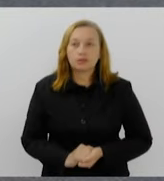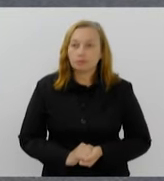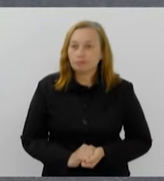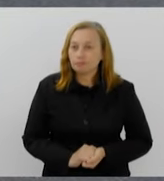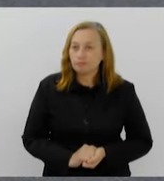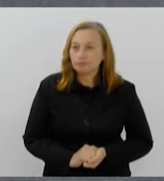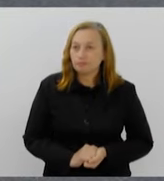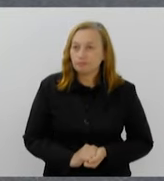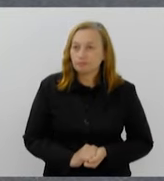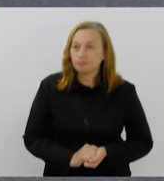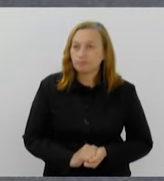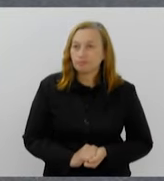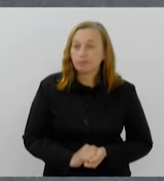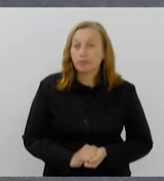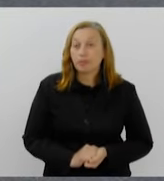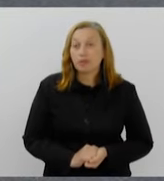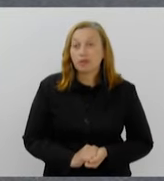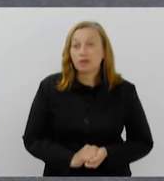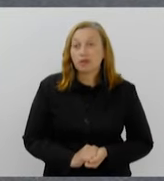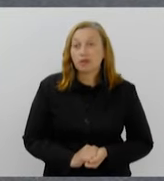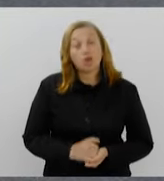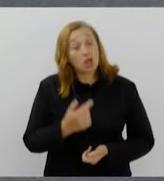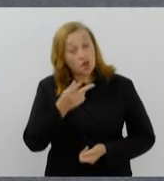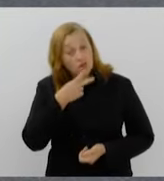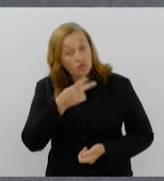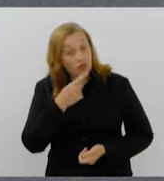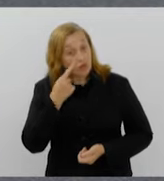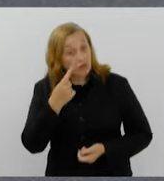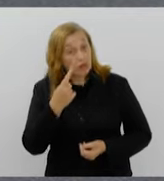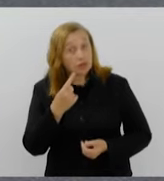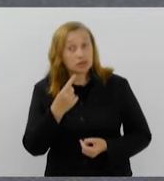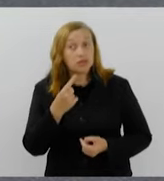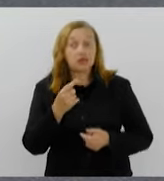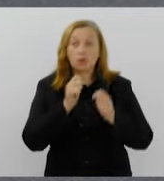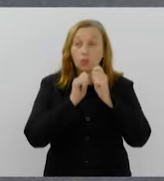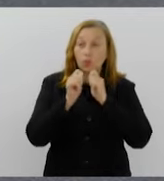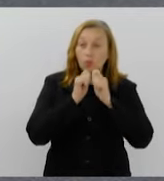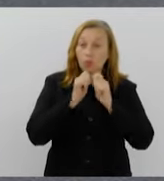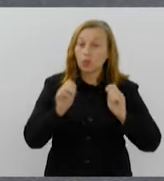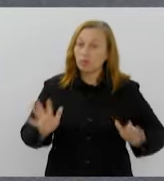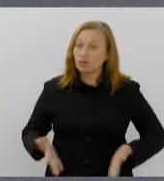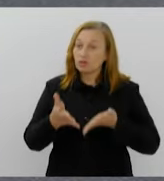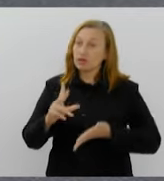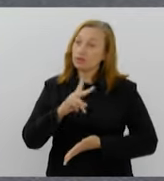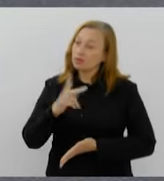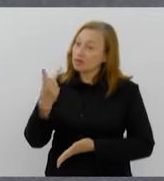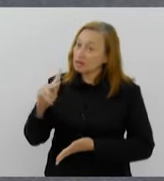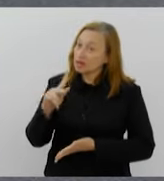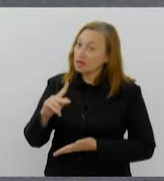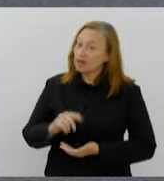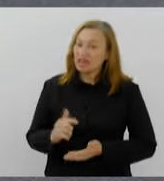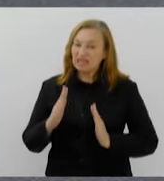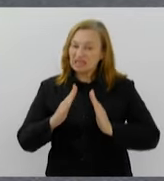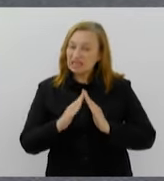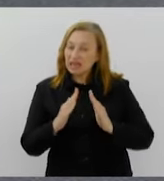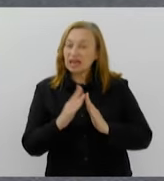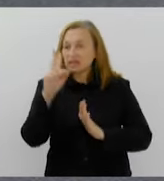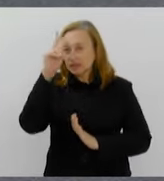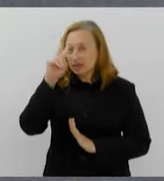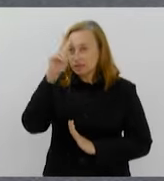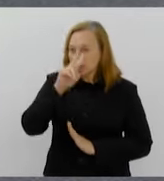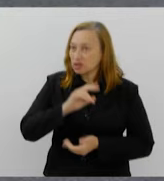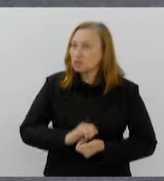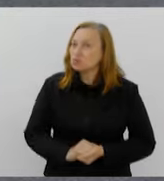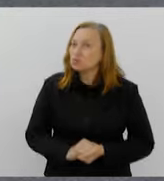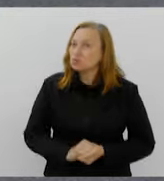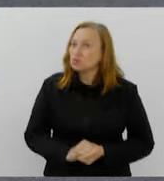receios eu disse que vi ali na imprensa que era uma motivação pessoal dele e aí essa casa tá lembrando